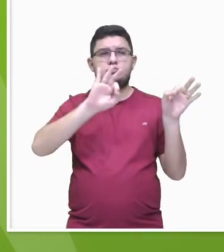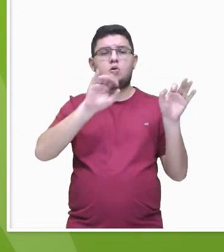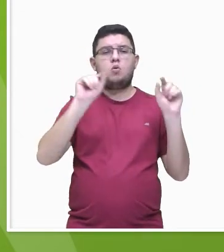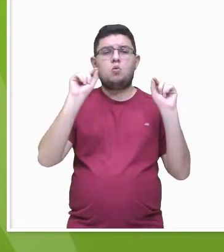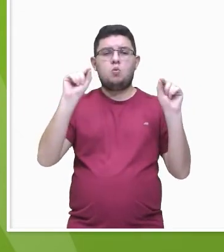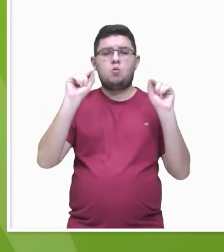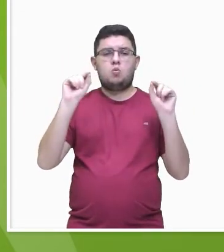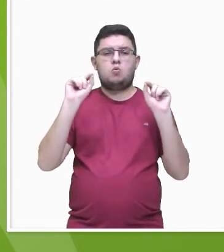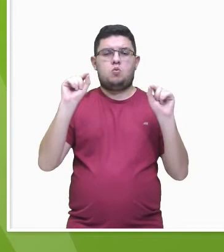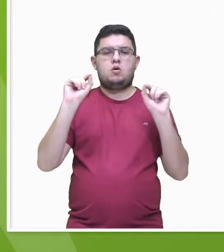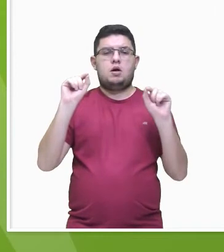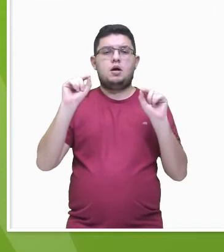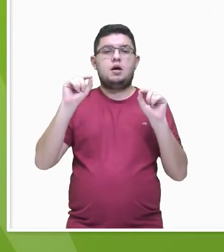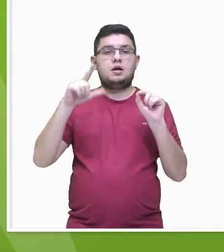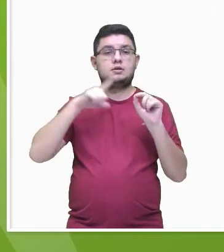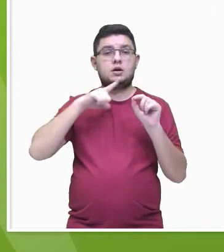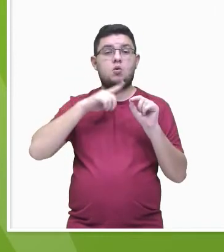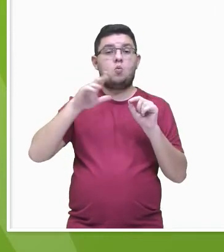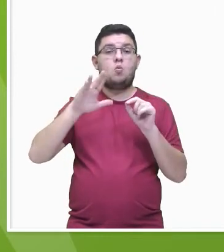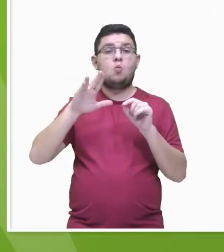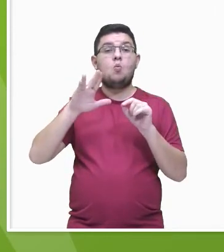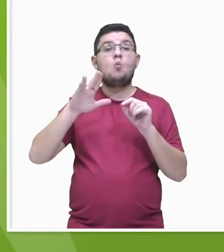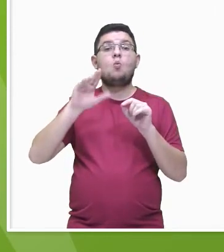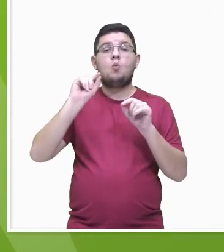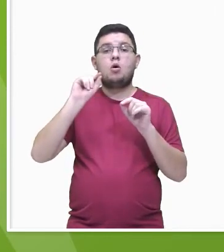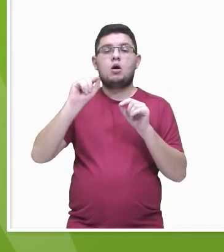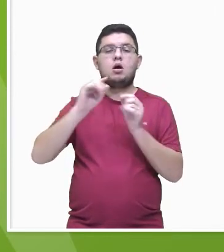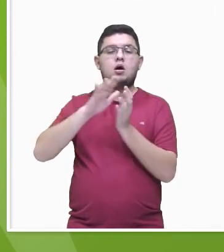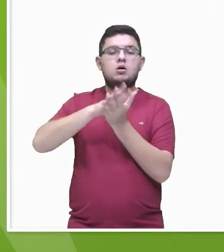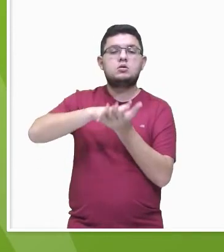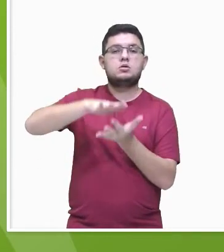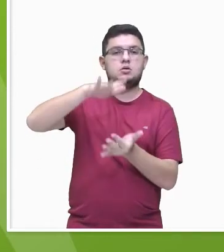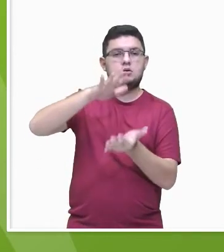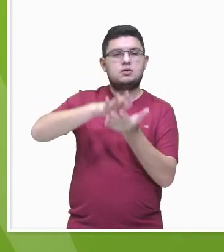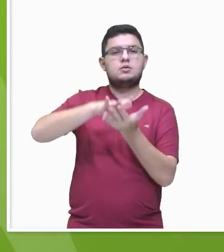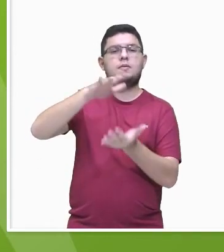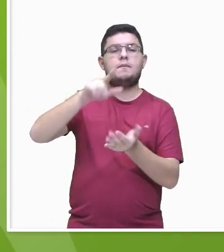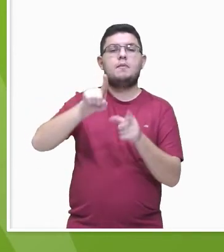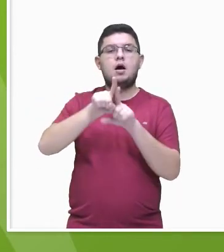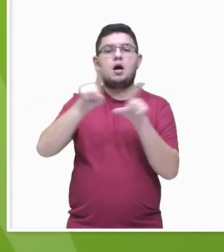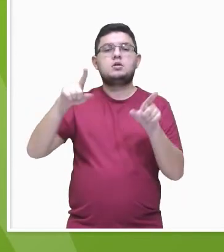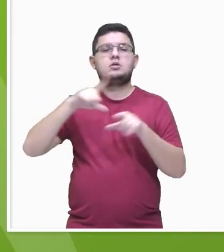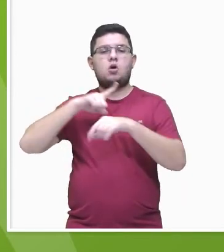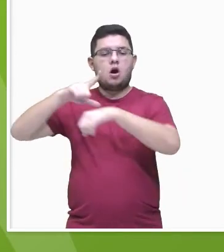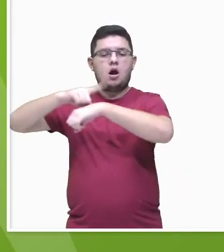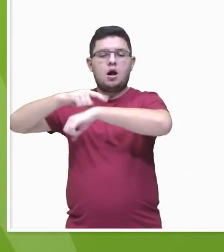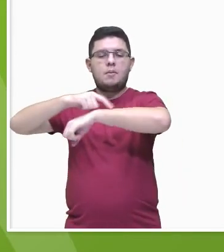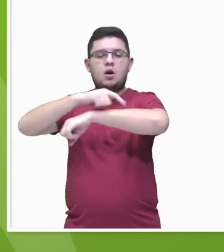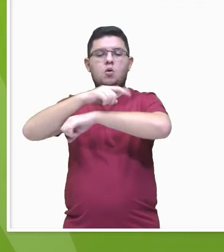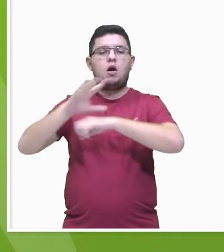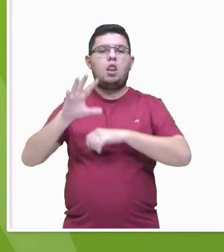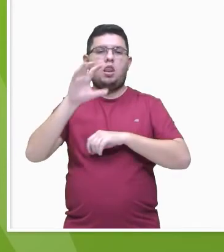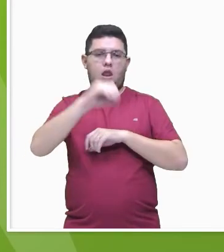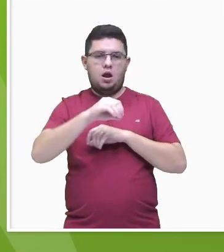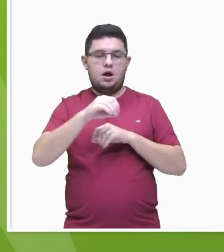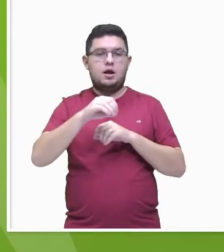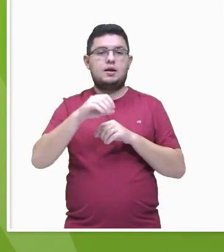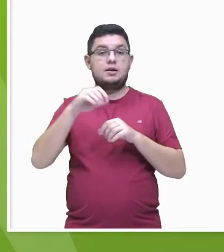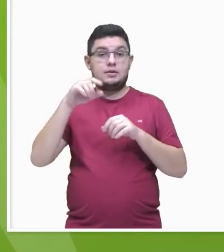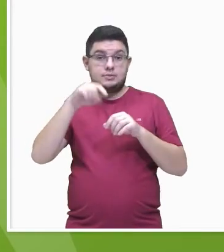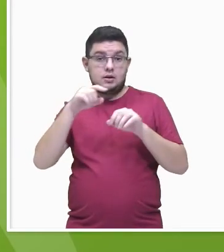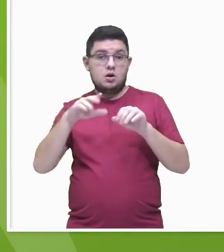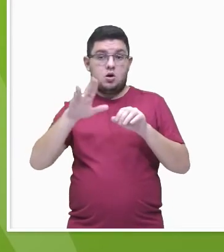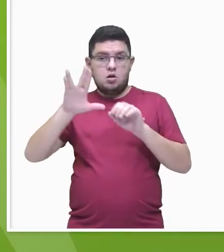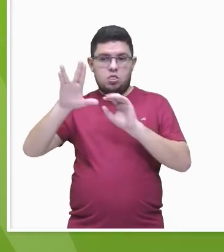lá no substrato, e aí ela é atacada por um caranguejo, né? Um camarão, na verdade, e aí ela perde um desses braços. E aí vocês vão ver que